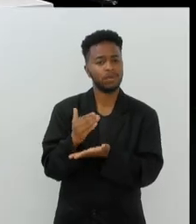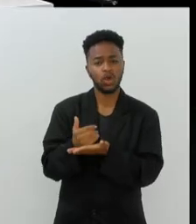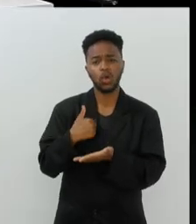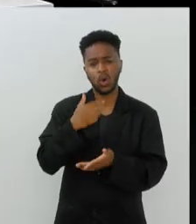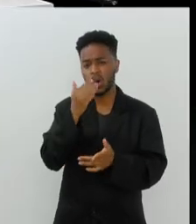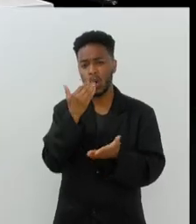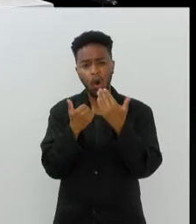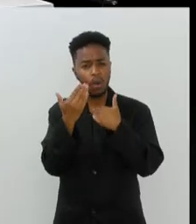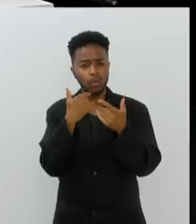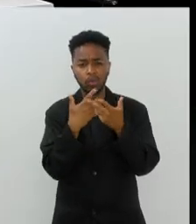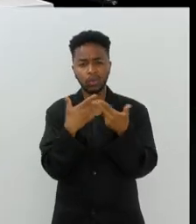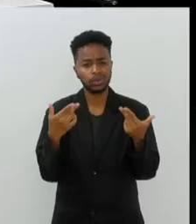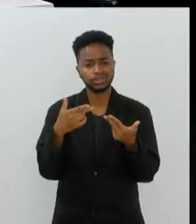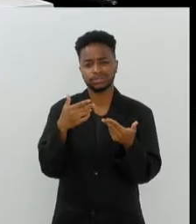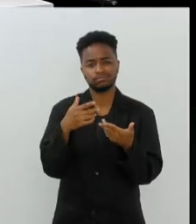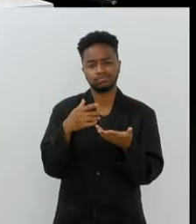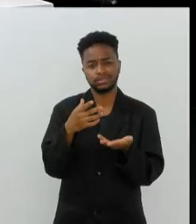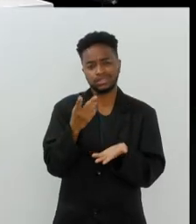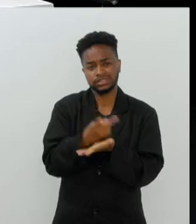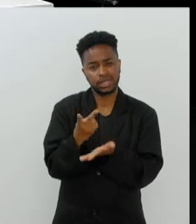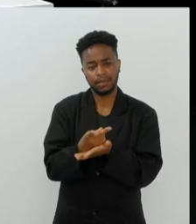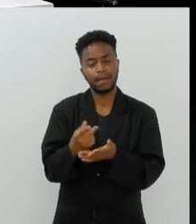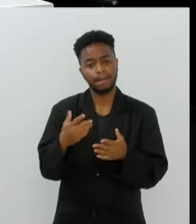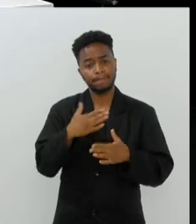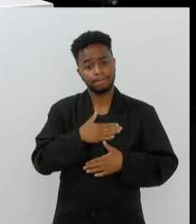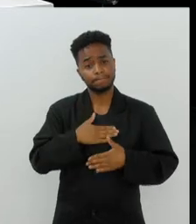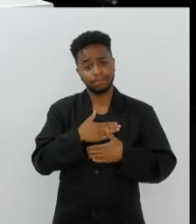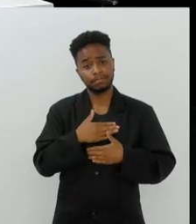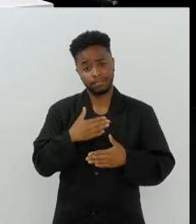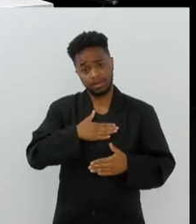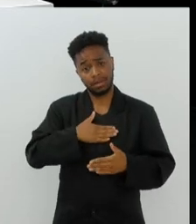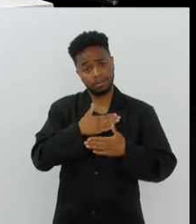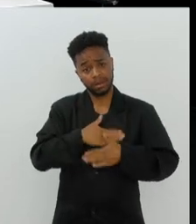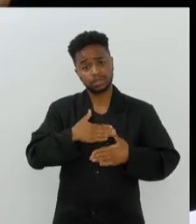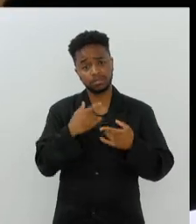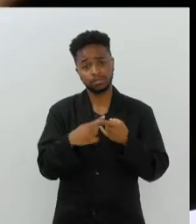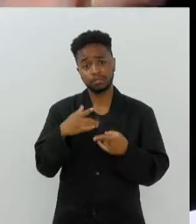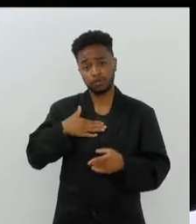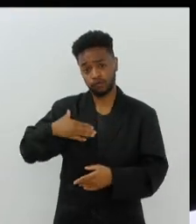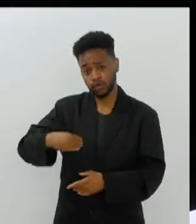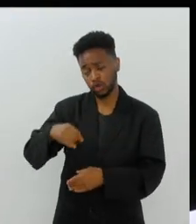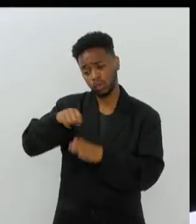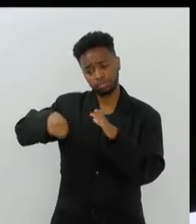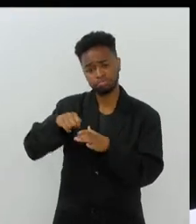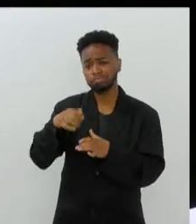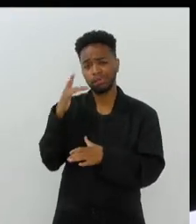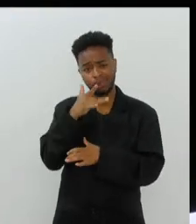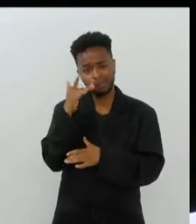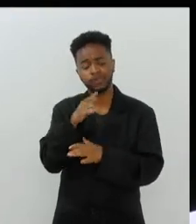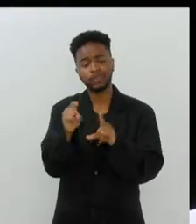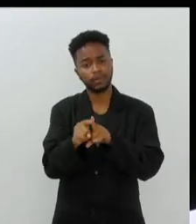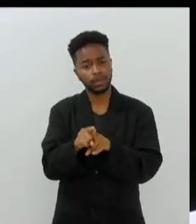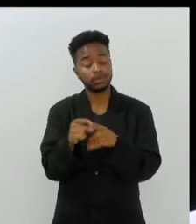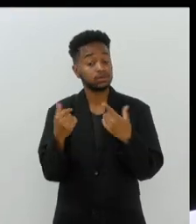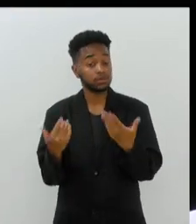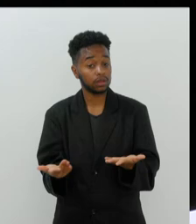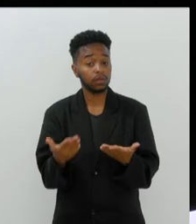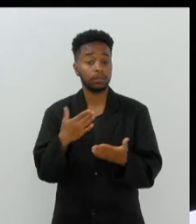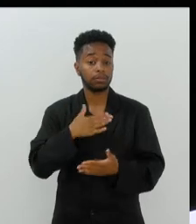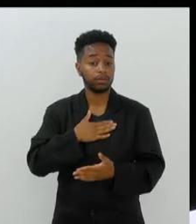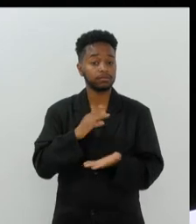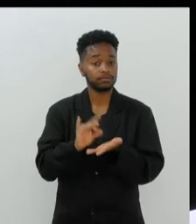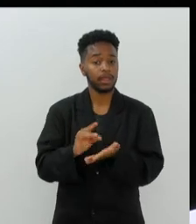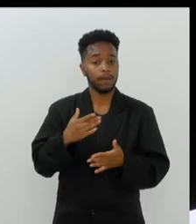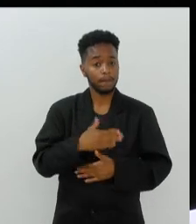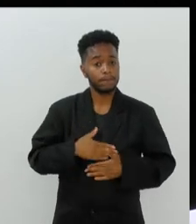É bem assim, bolo. Eu como muita besteira. Eu gosto de comer. Para mim é um dos prazeres. Meu filho cozinha muito. É muito, muito.